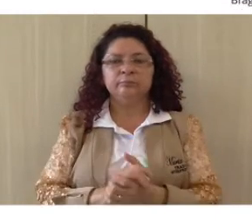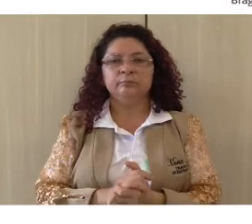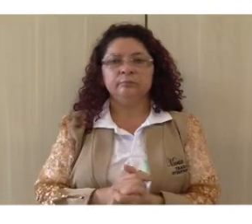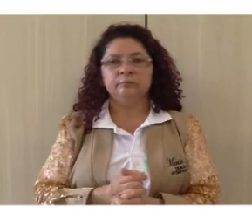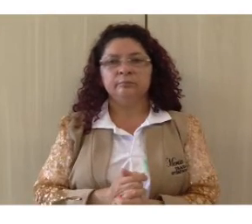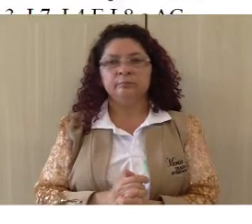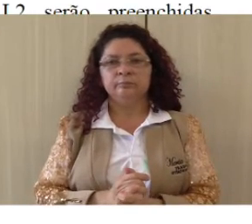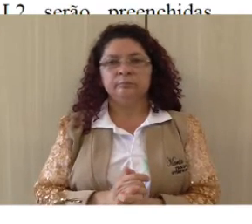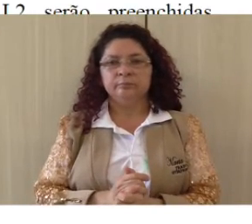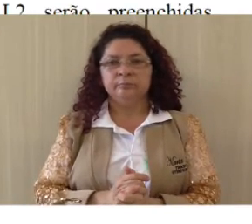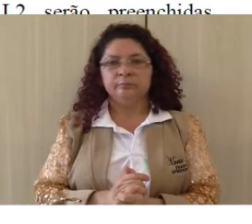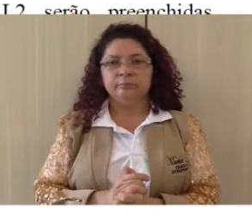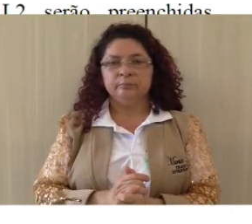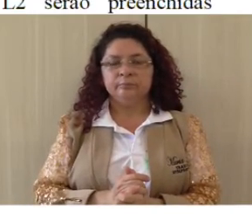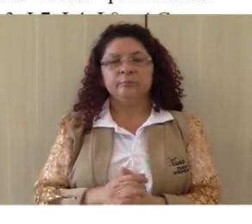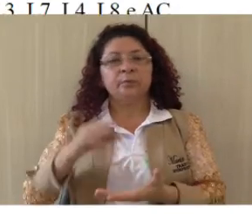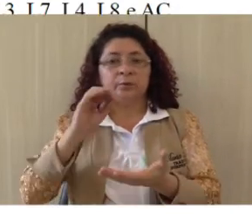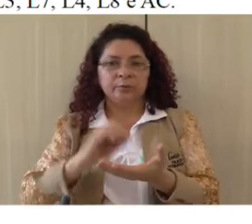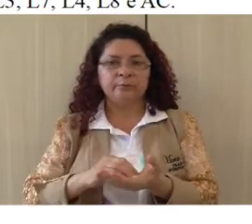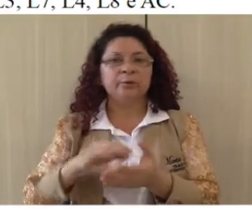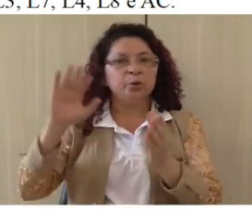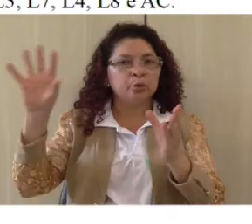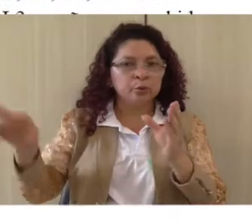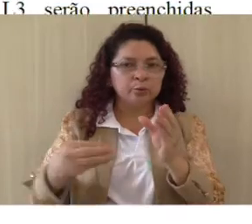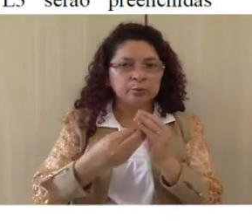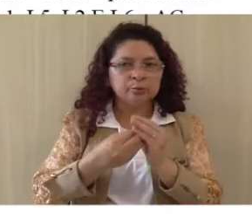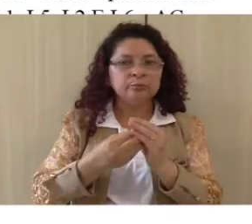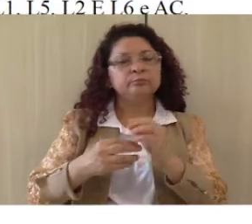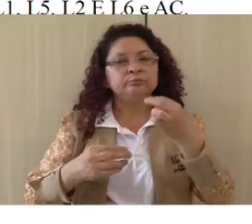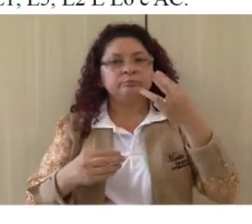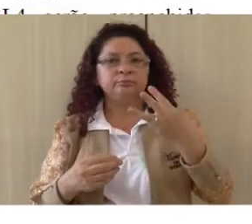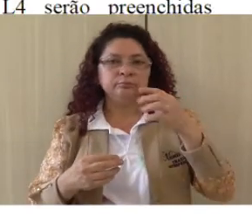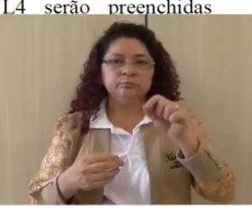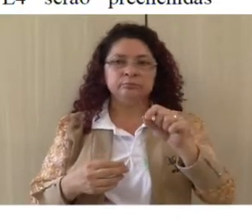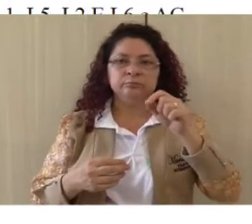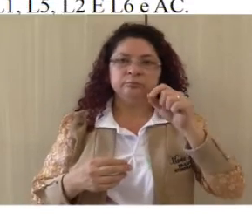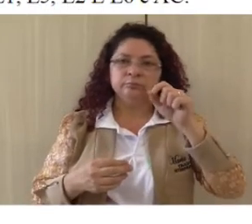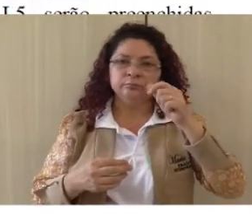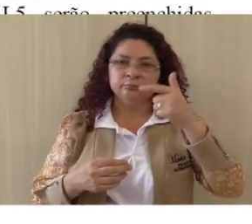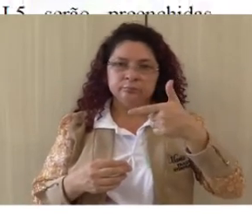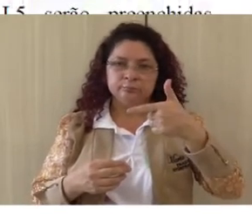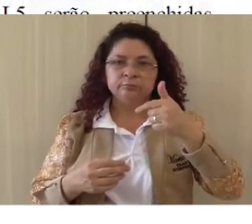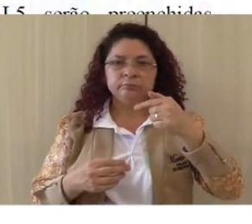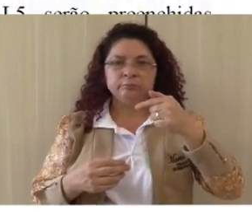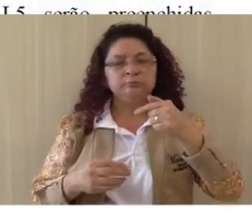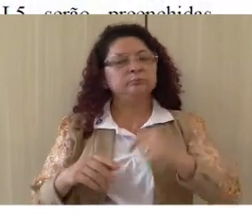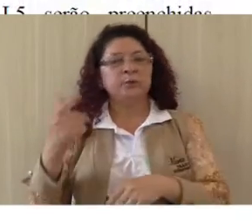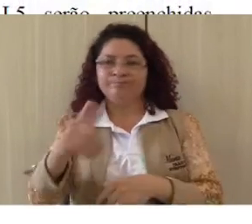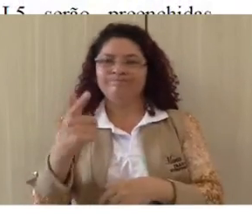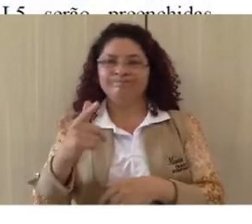Página 5. As vagas são preenchidas, item 3.7.2. As vagas